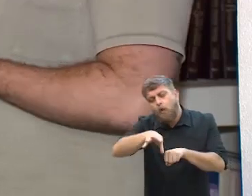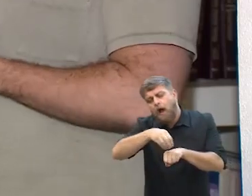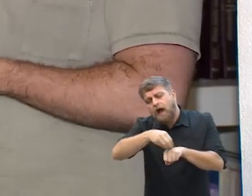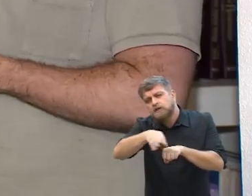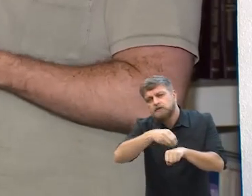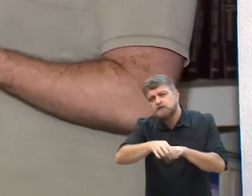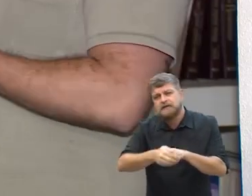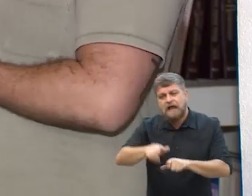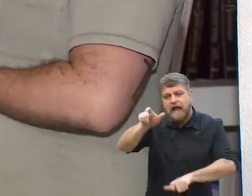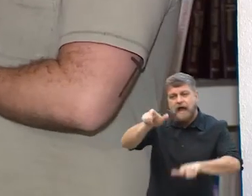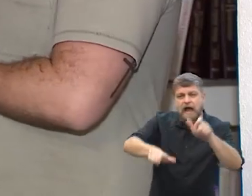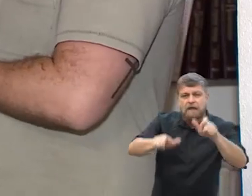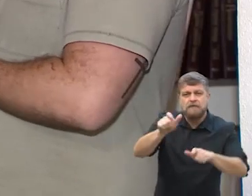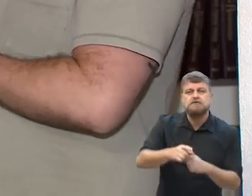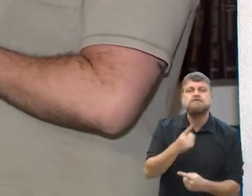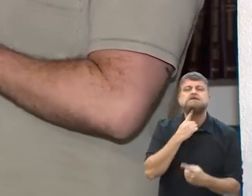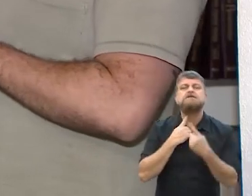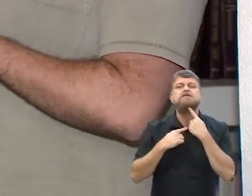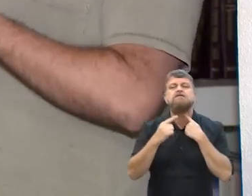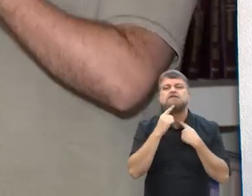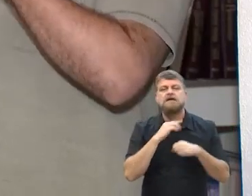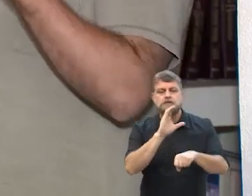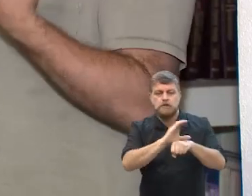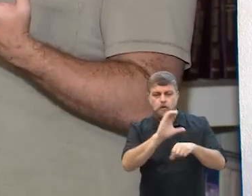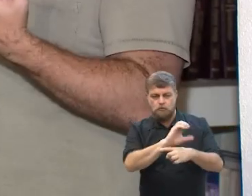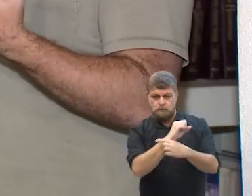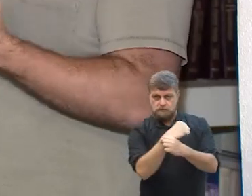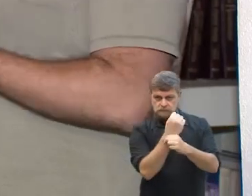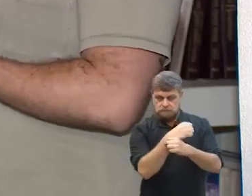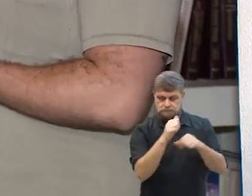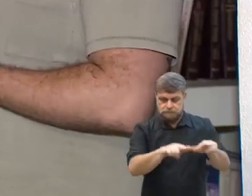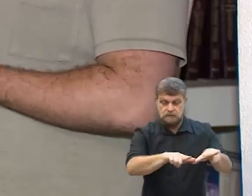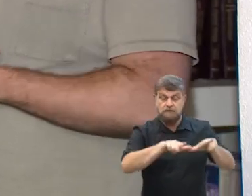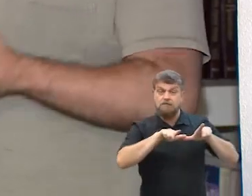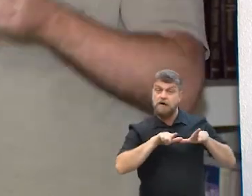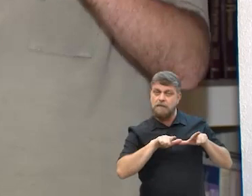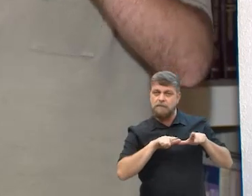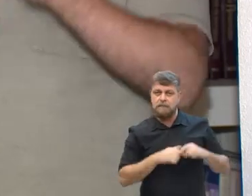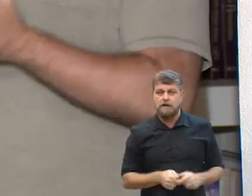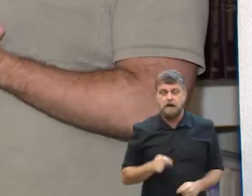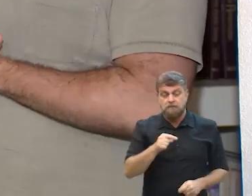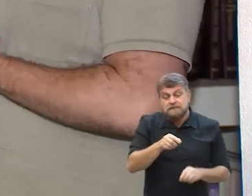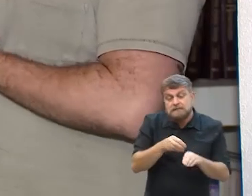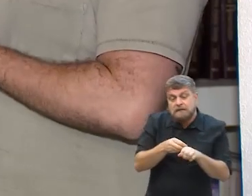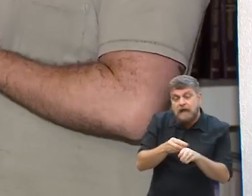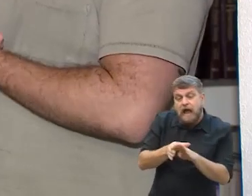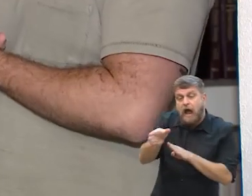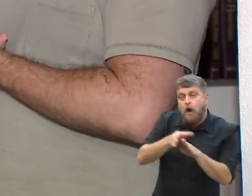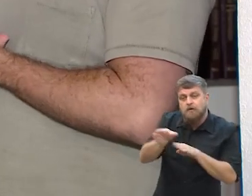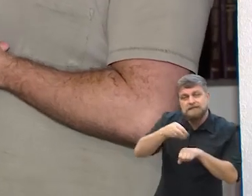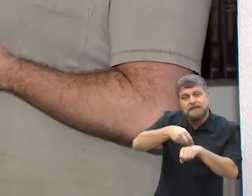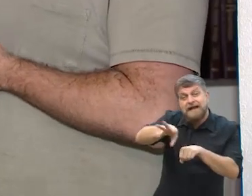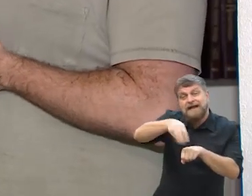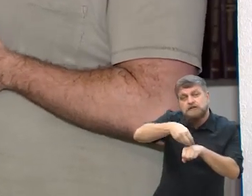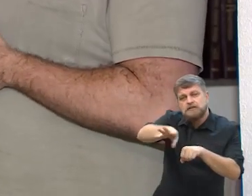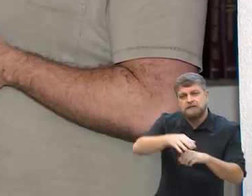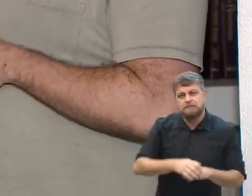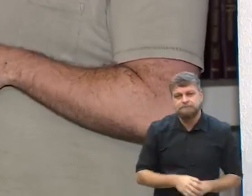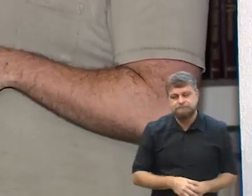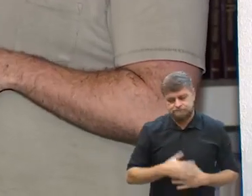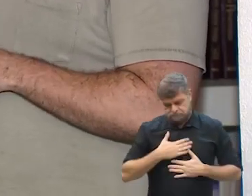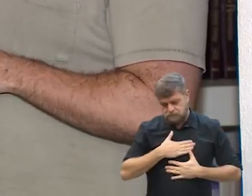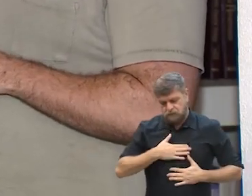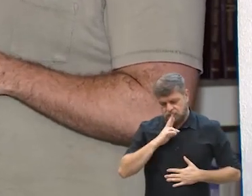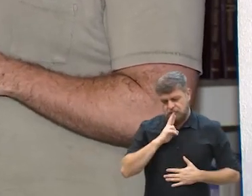pessoal que queira, de repente, seguir nessa carreira, se tornar um fisioterapeuta? O que o senhor poderia falar para o pessoal que está assistindo a gente? É um